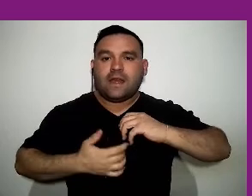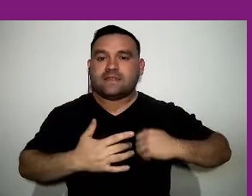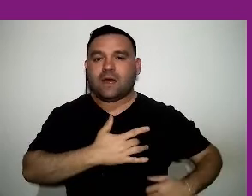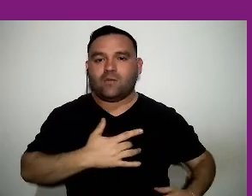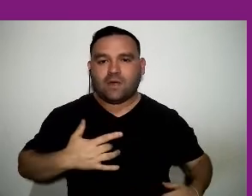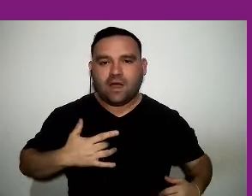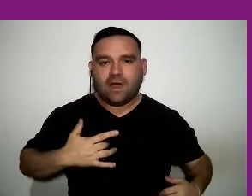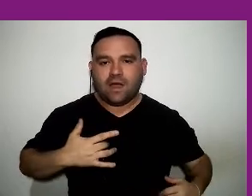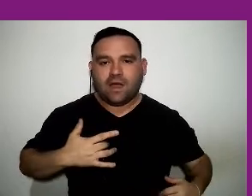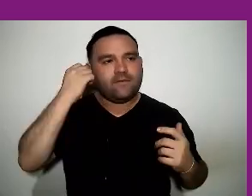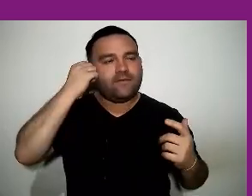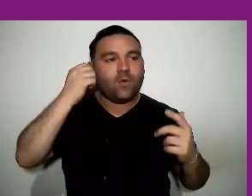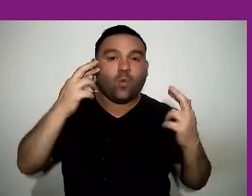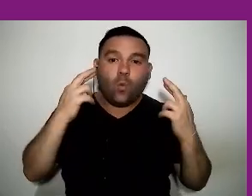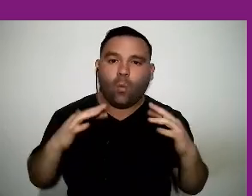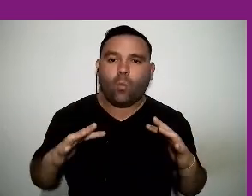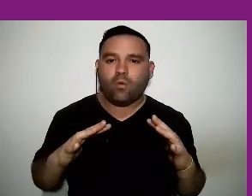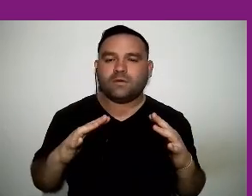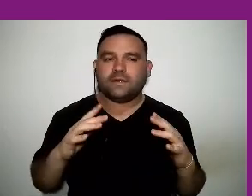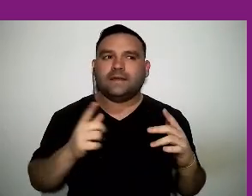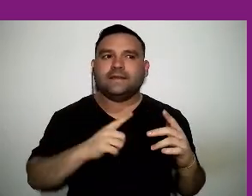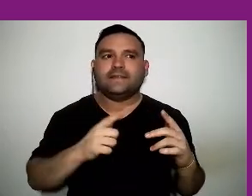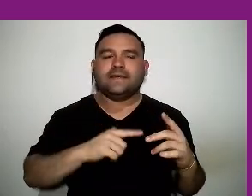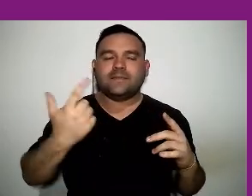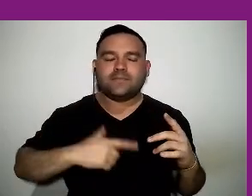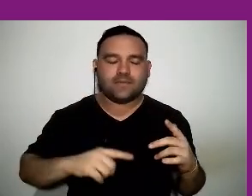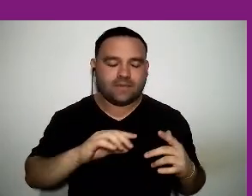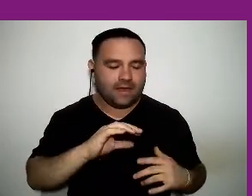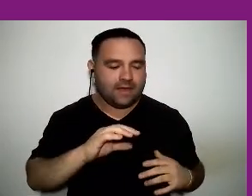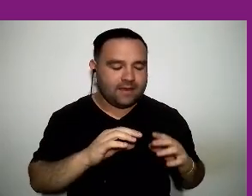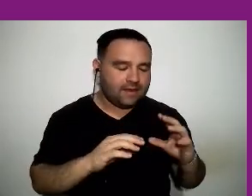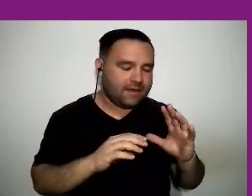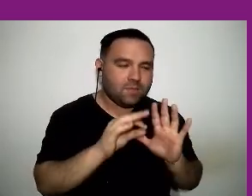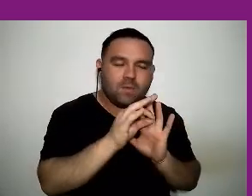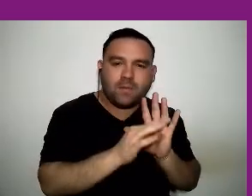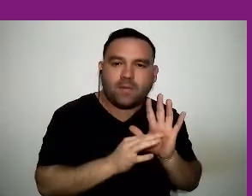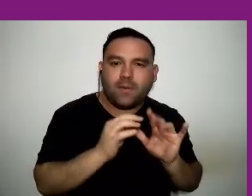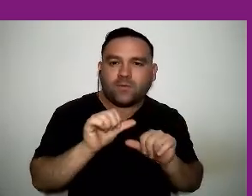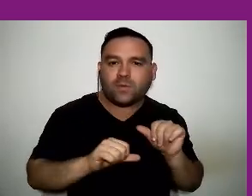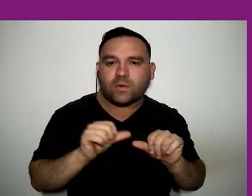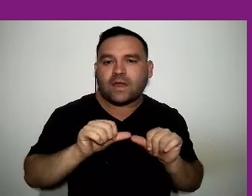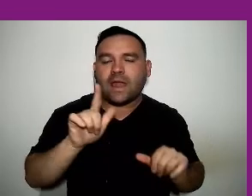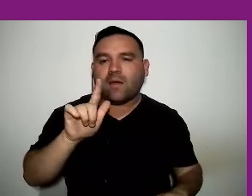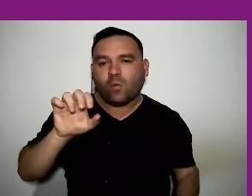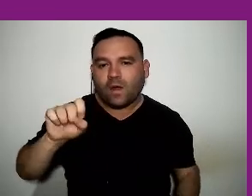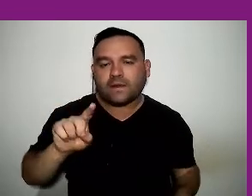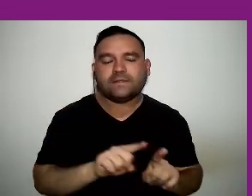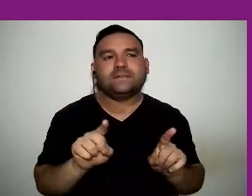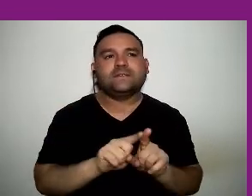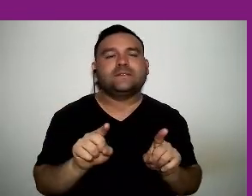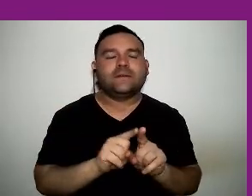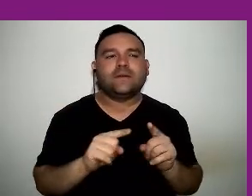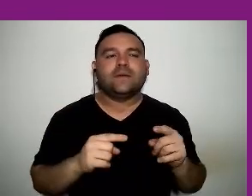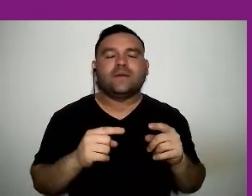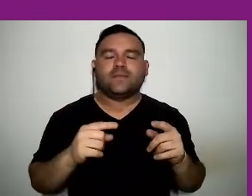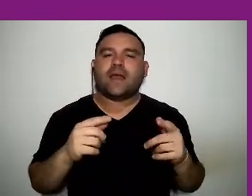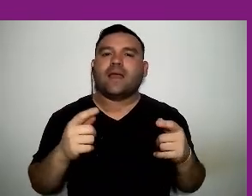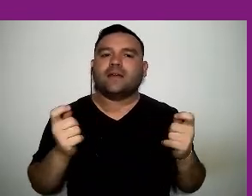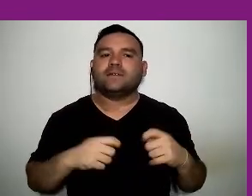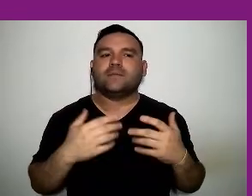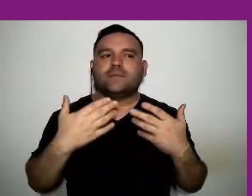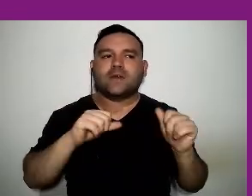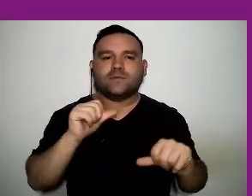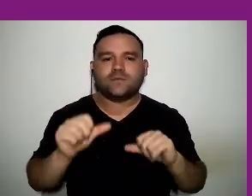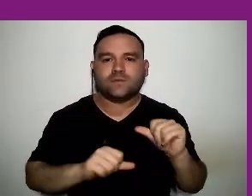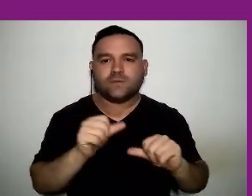condição mais normal, com um pouco mais de aireação, para melhorar a troca gasosa, melhorar a complacência, e você